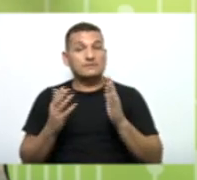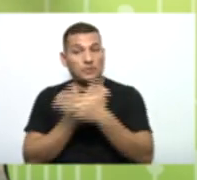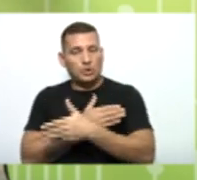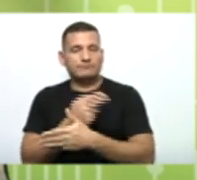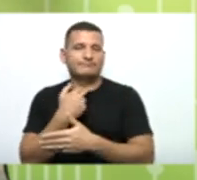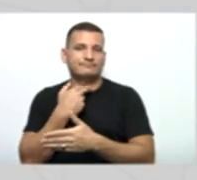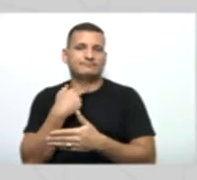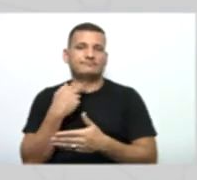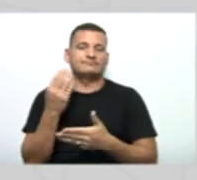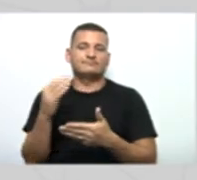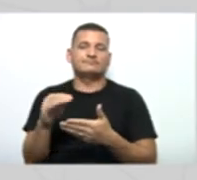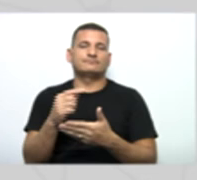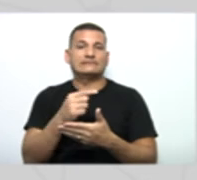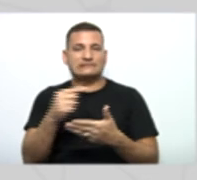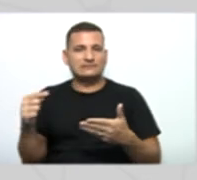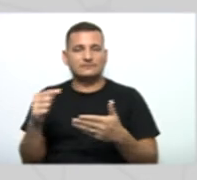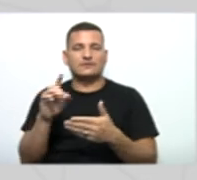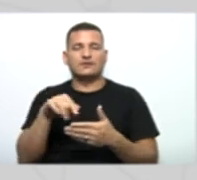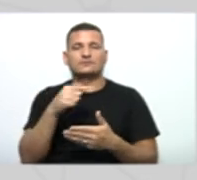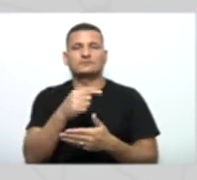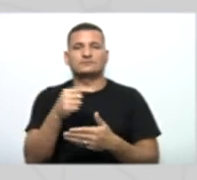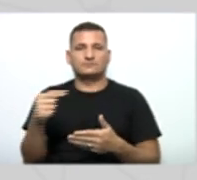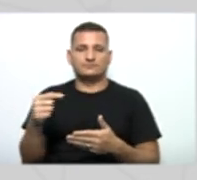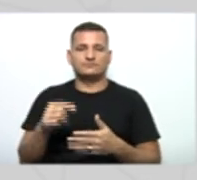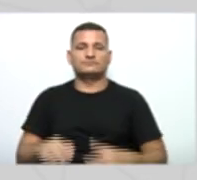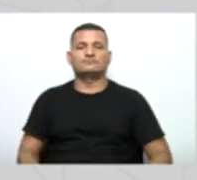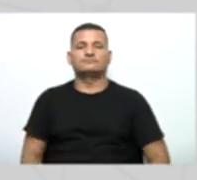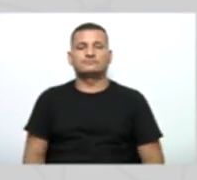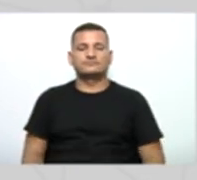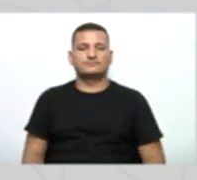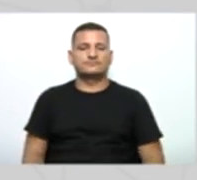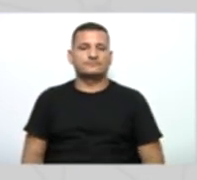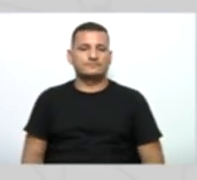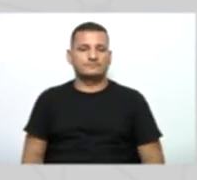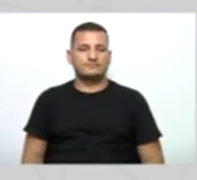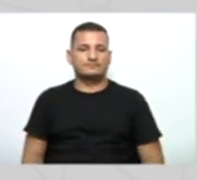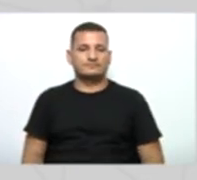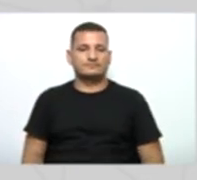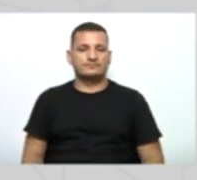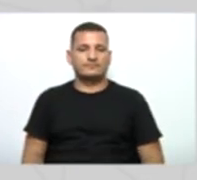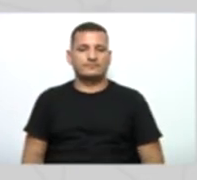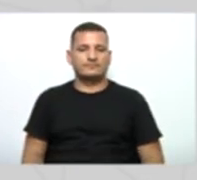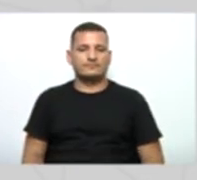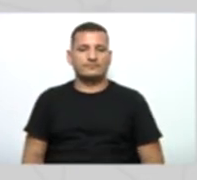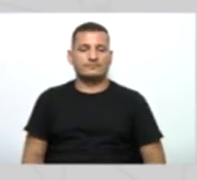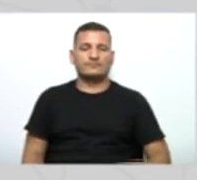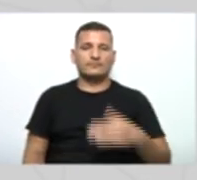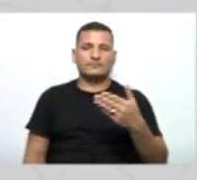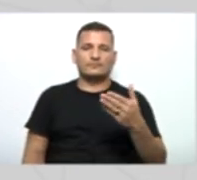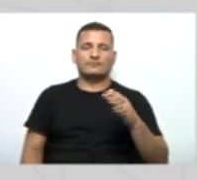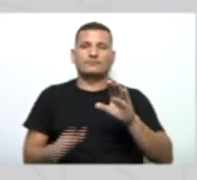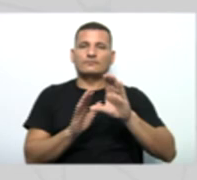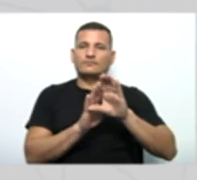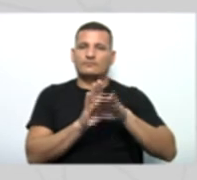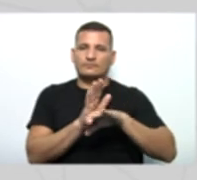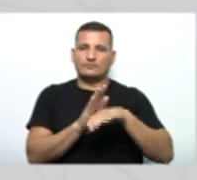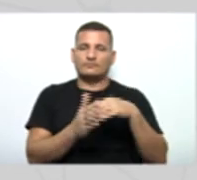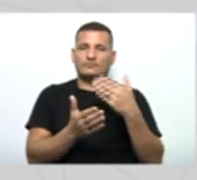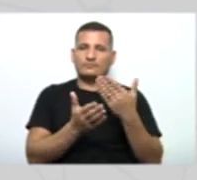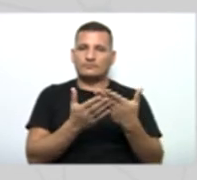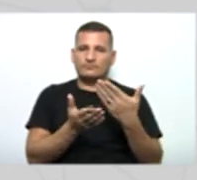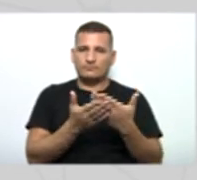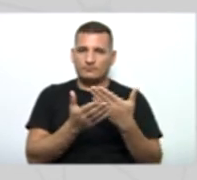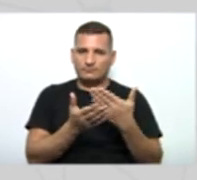ler aqui de novo o enunciado e vou fazer a resolução no quadro com vocês. Bem simples. Baseado nos conceitos abordados na aula,